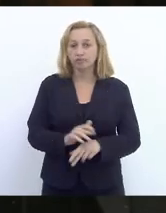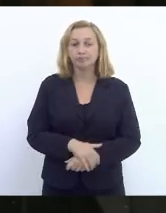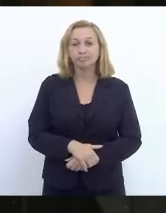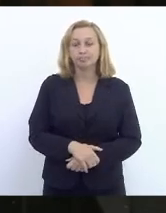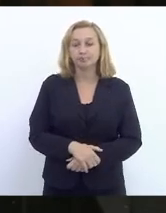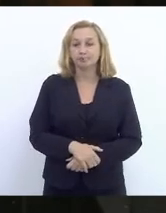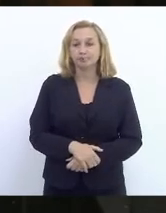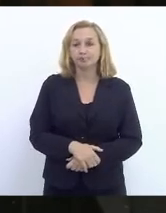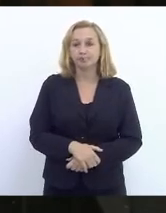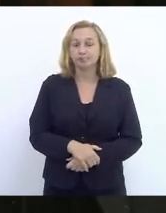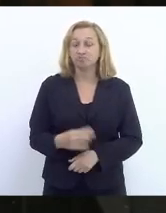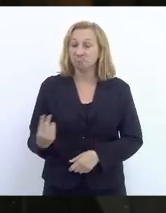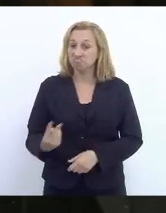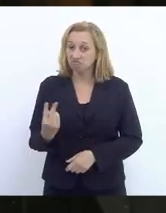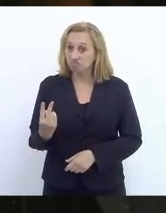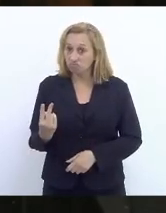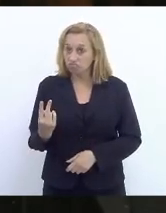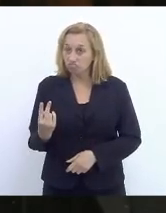valores